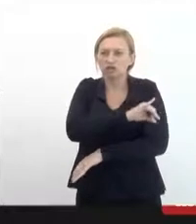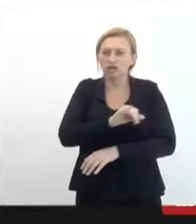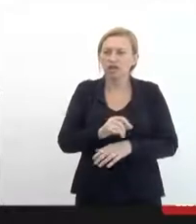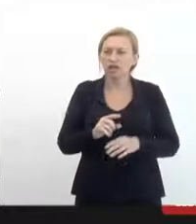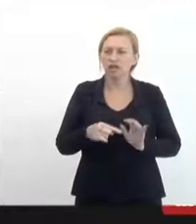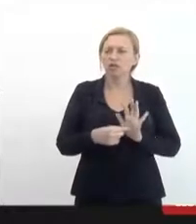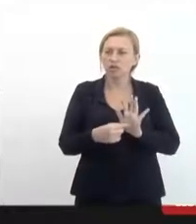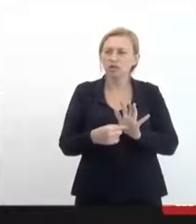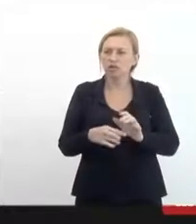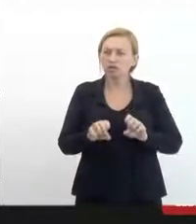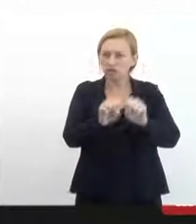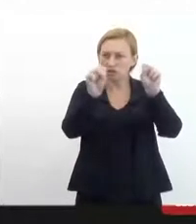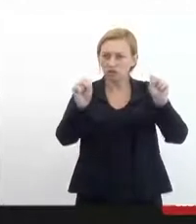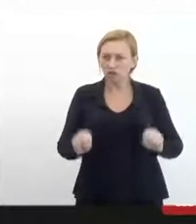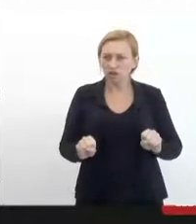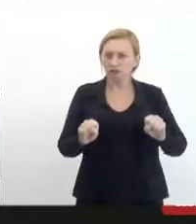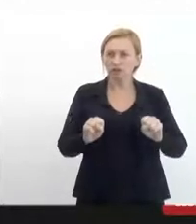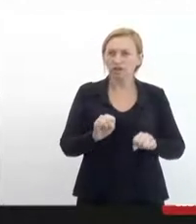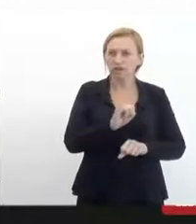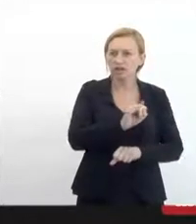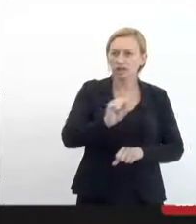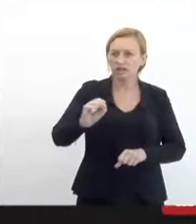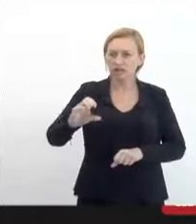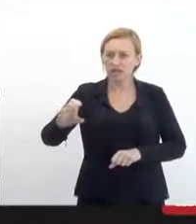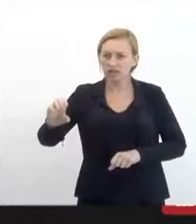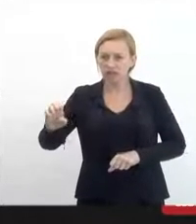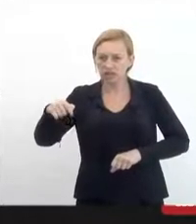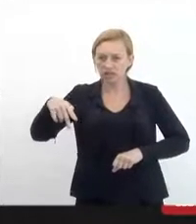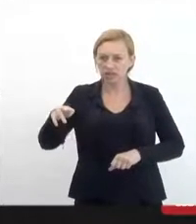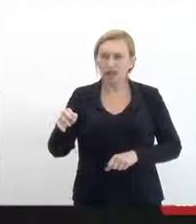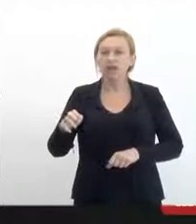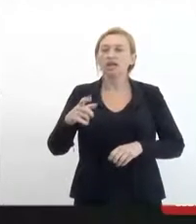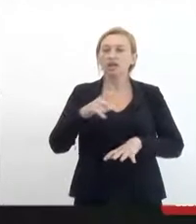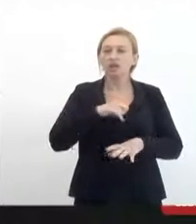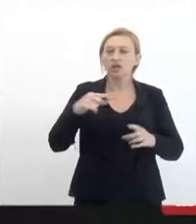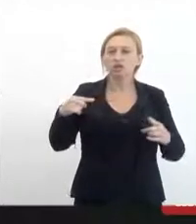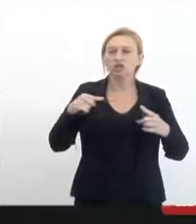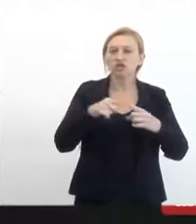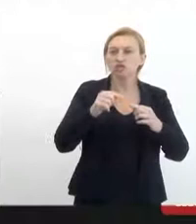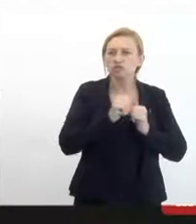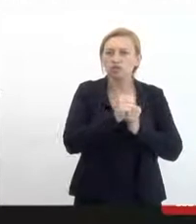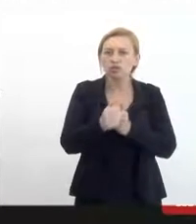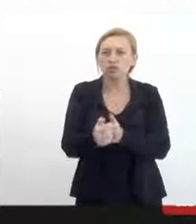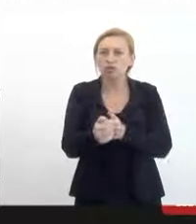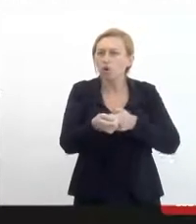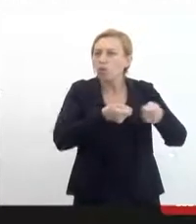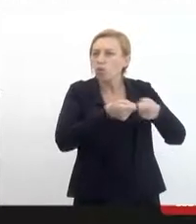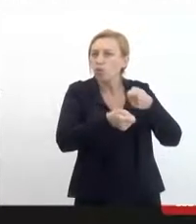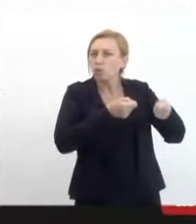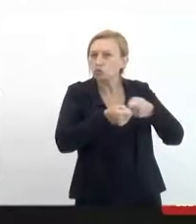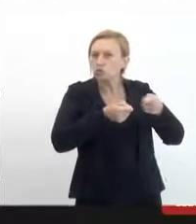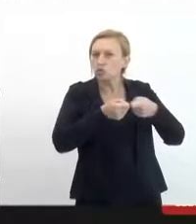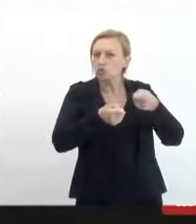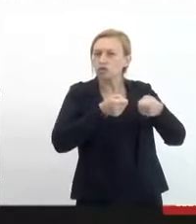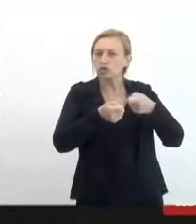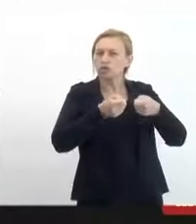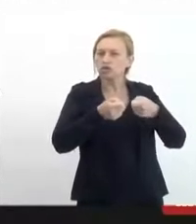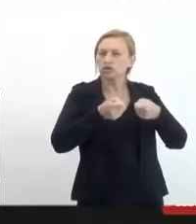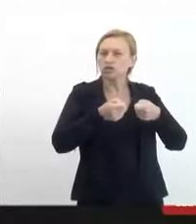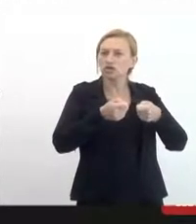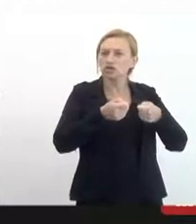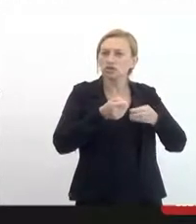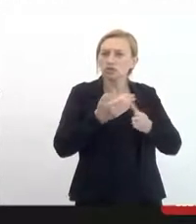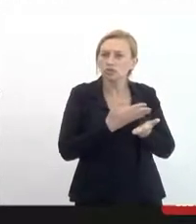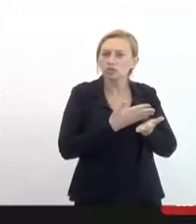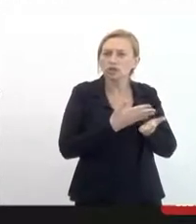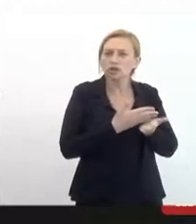sistema denominado SCANC, que tem por objetivo auditar e acompanhar o controle e origem e